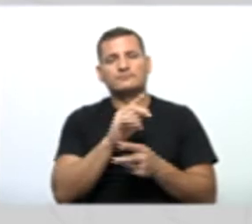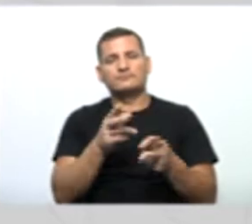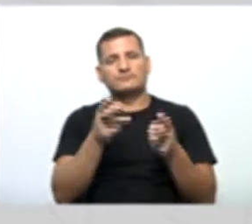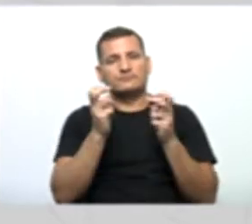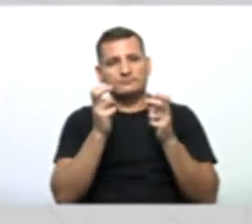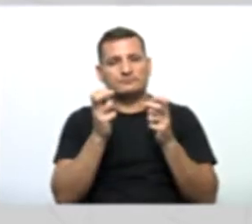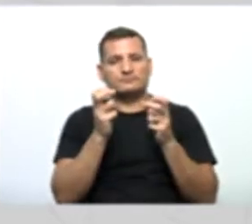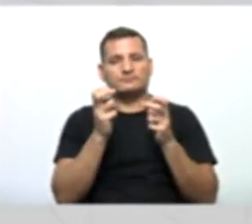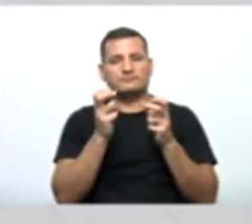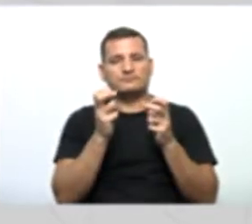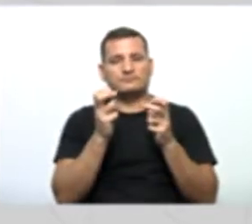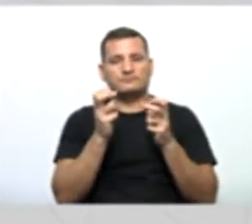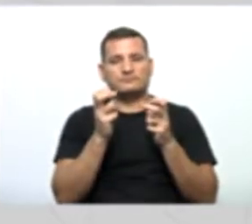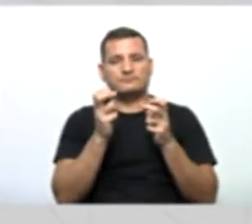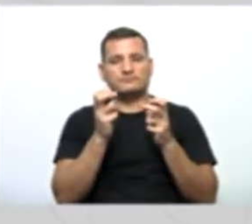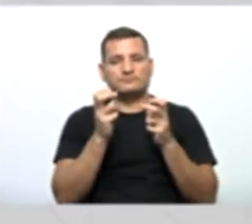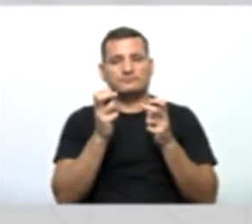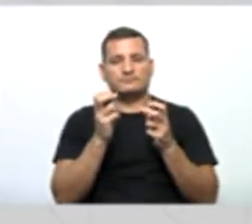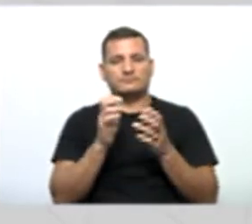que eu